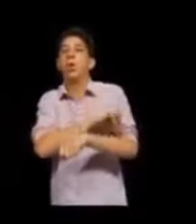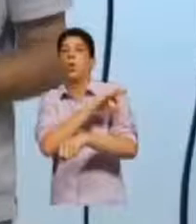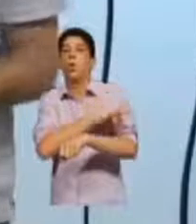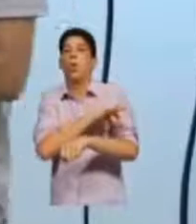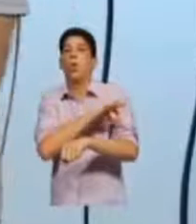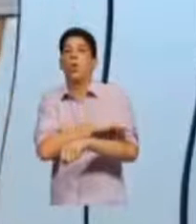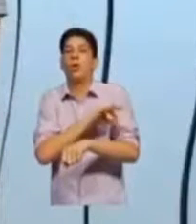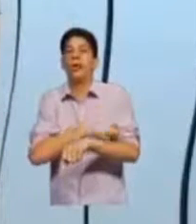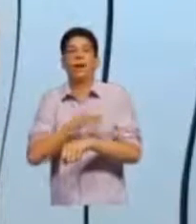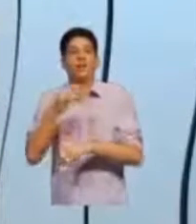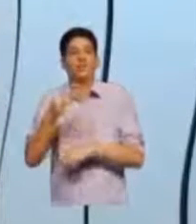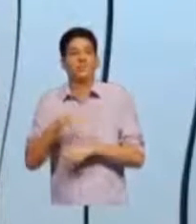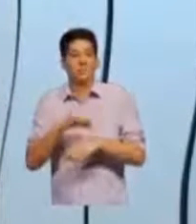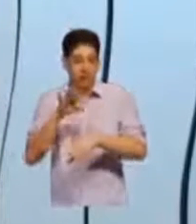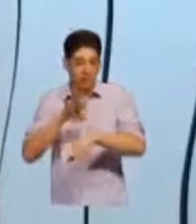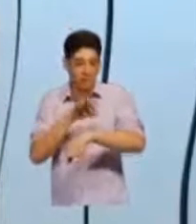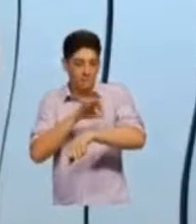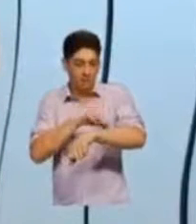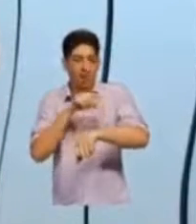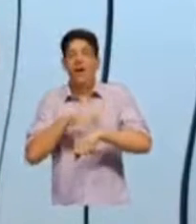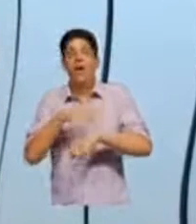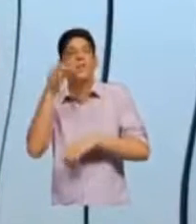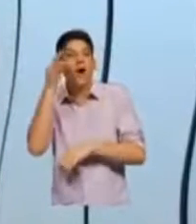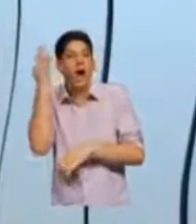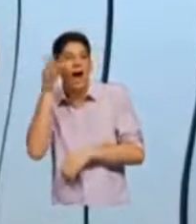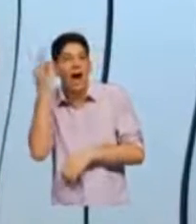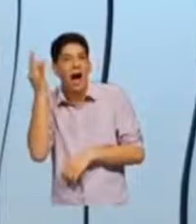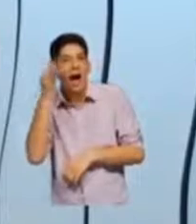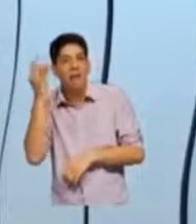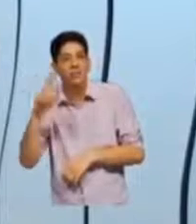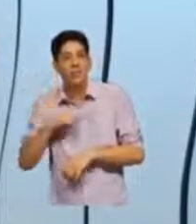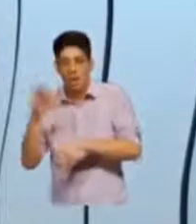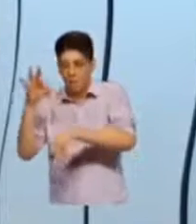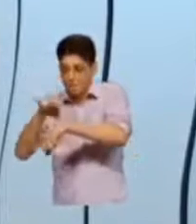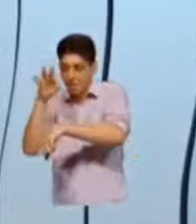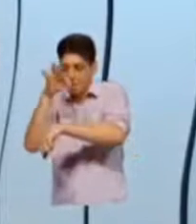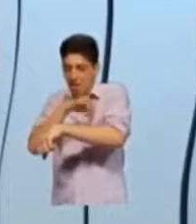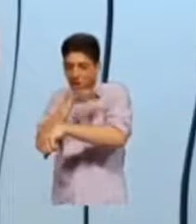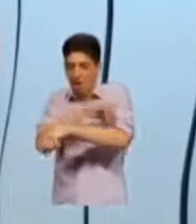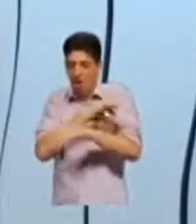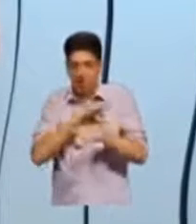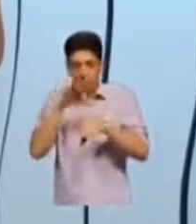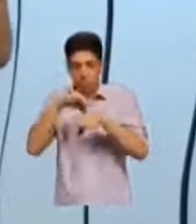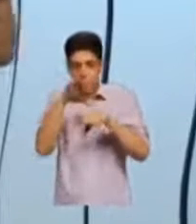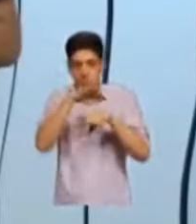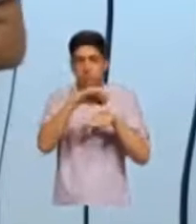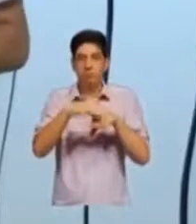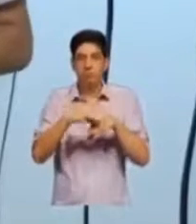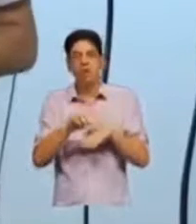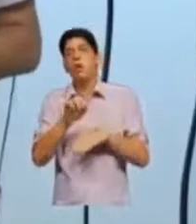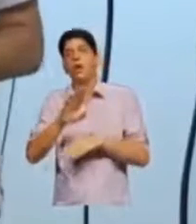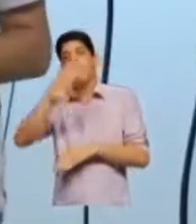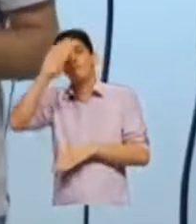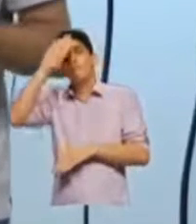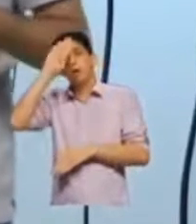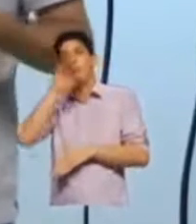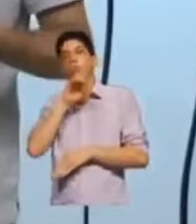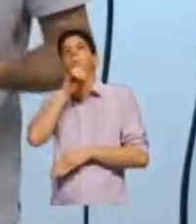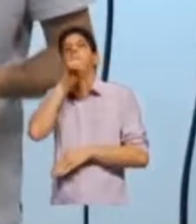rato. Os principais sintomas são febre, vômito e complicações